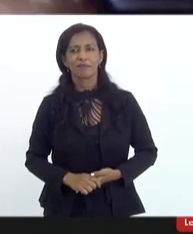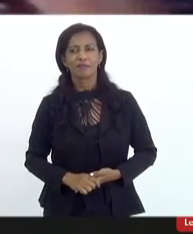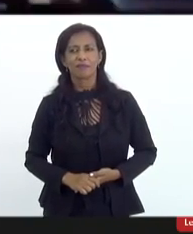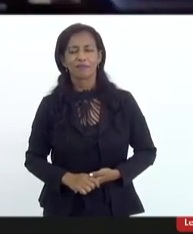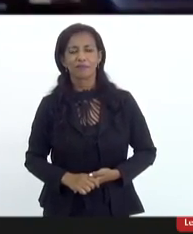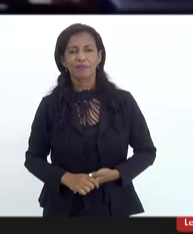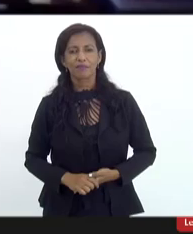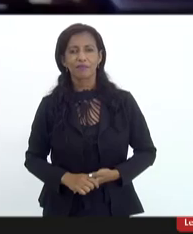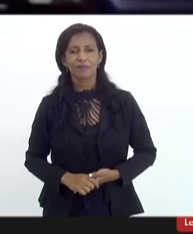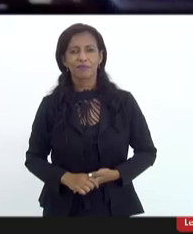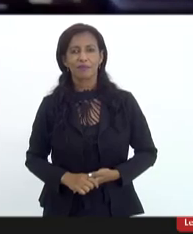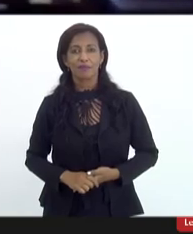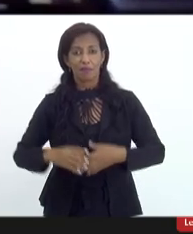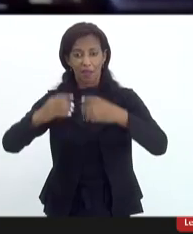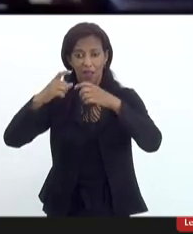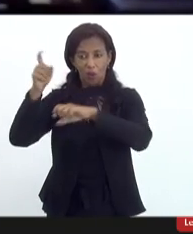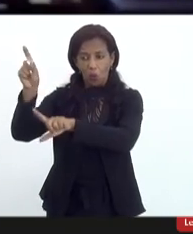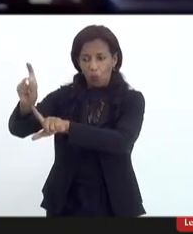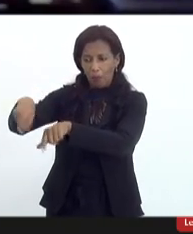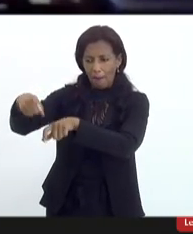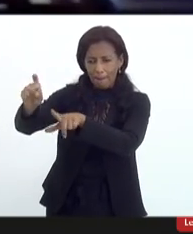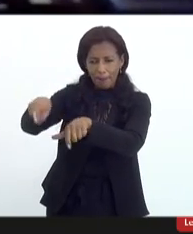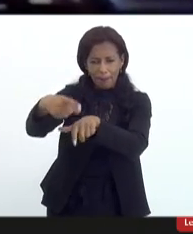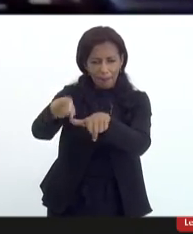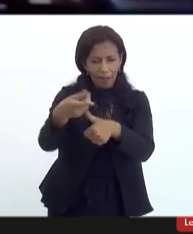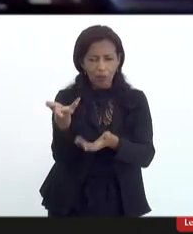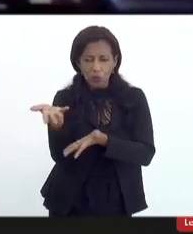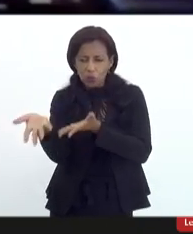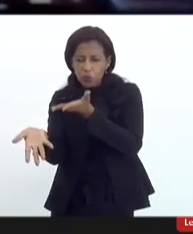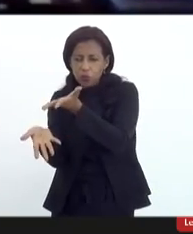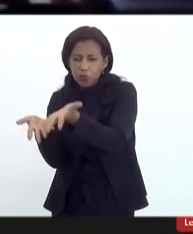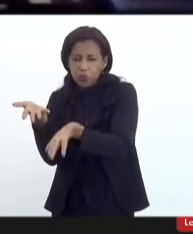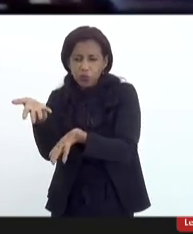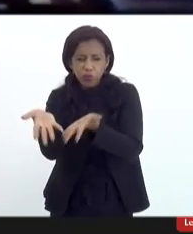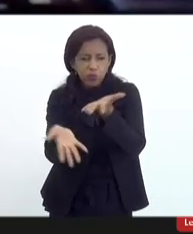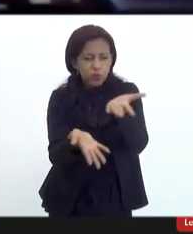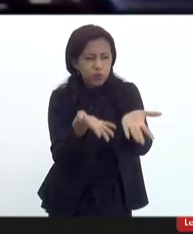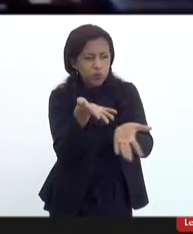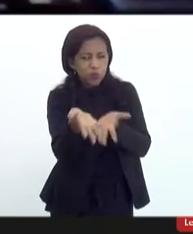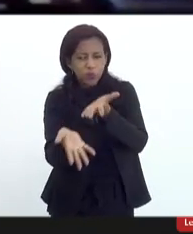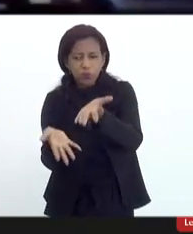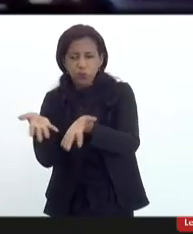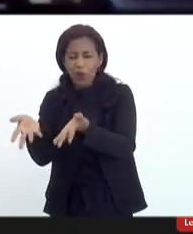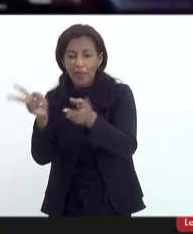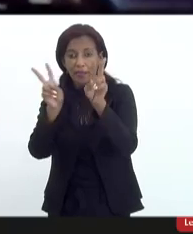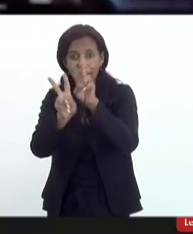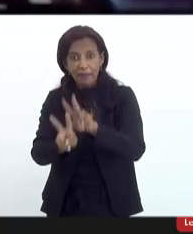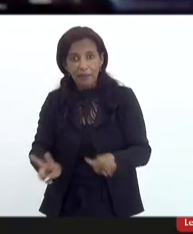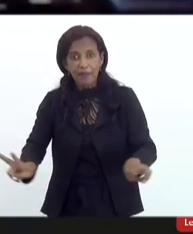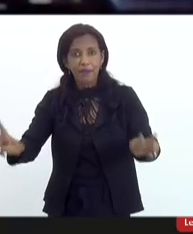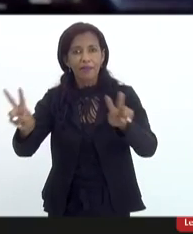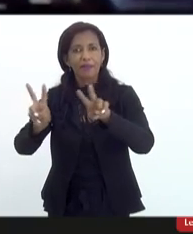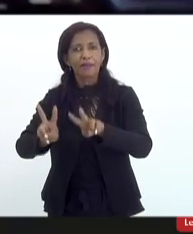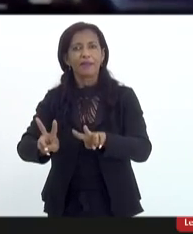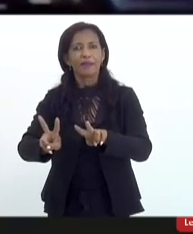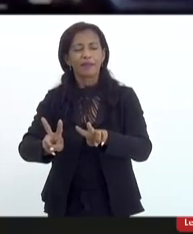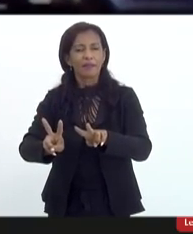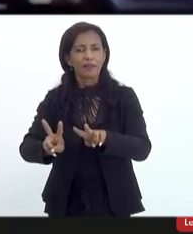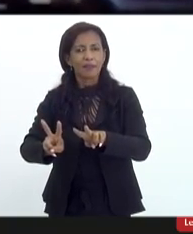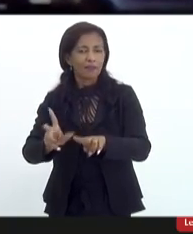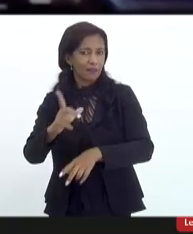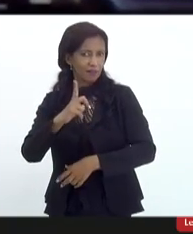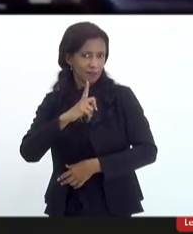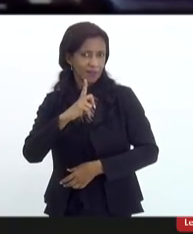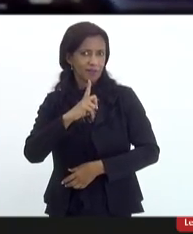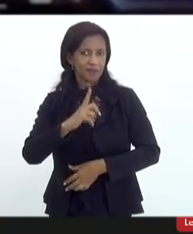se construir horta, de se cuidar, em detrimento da visão que se